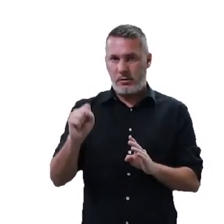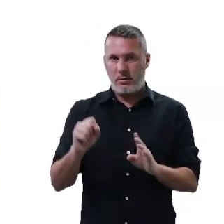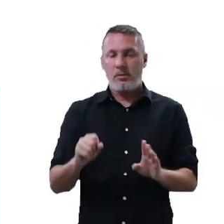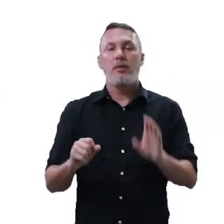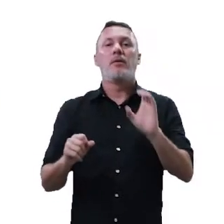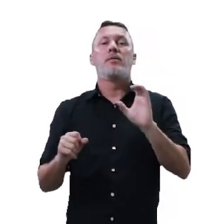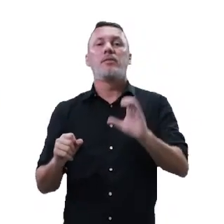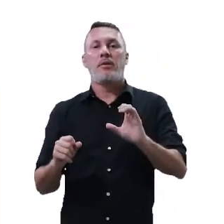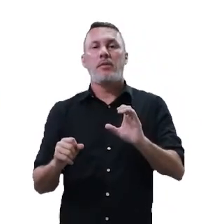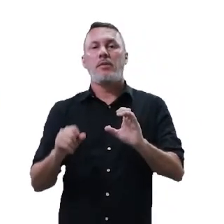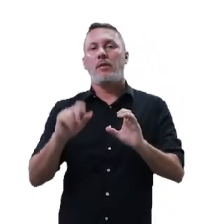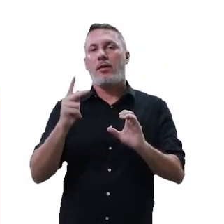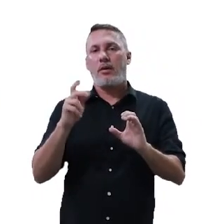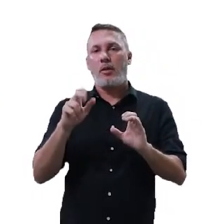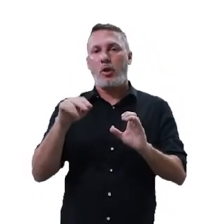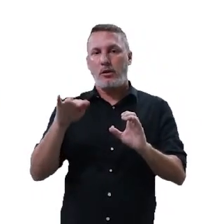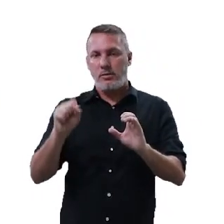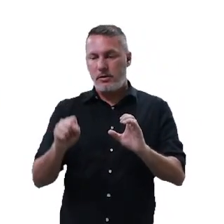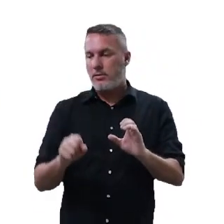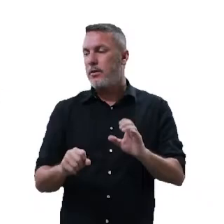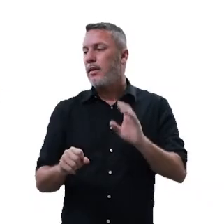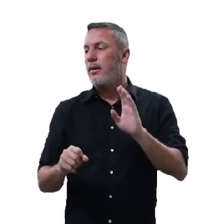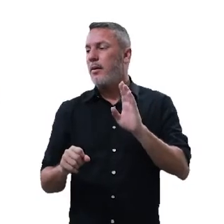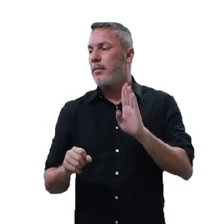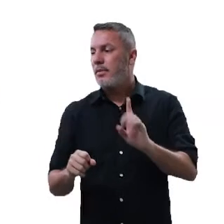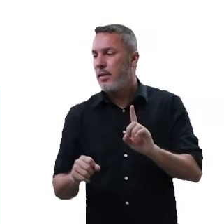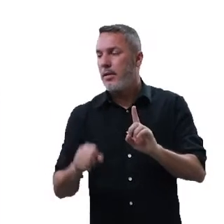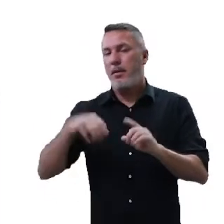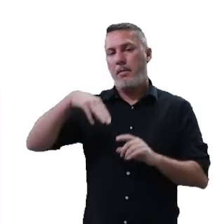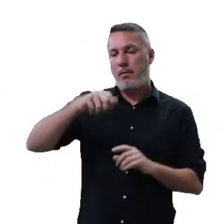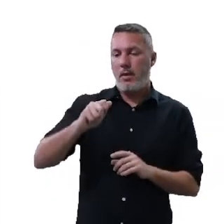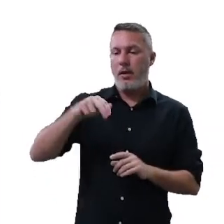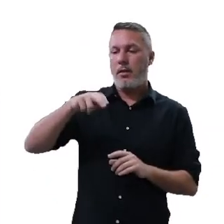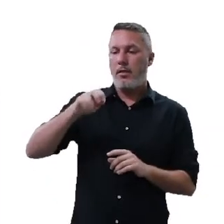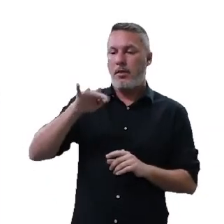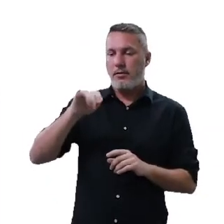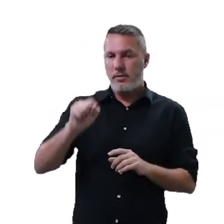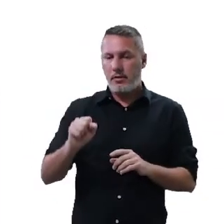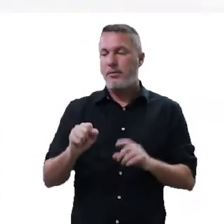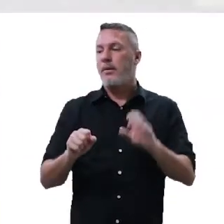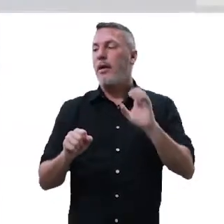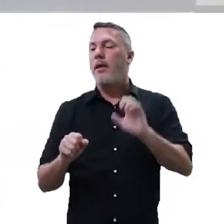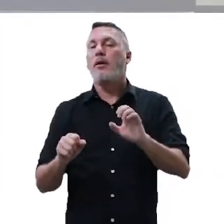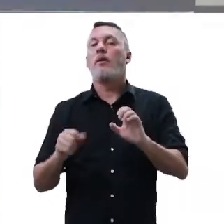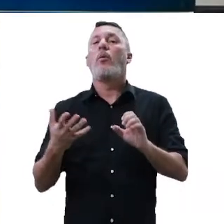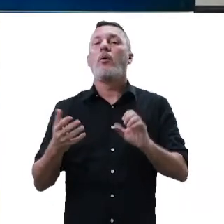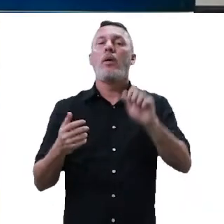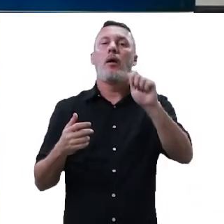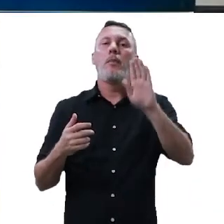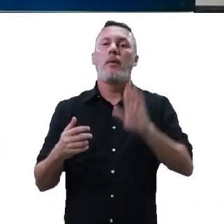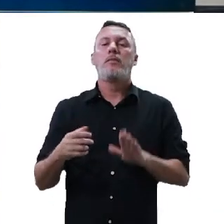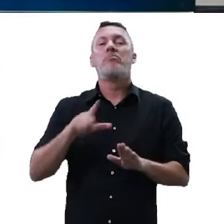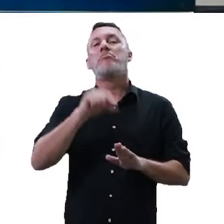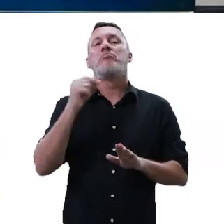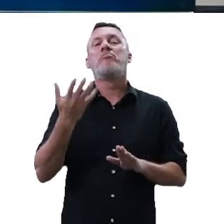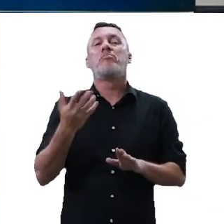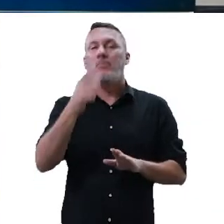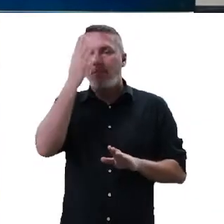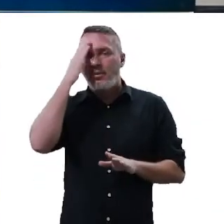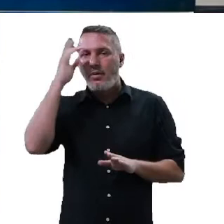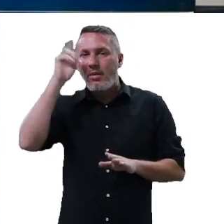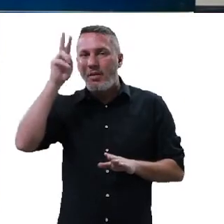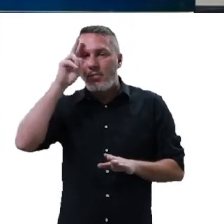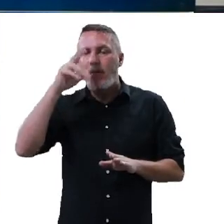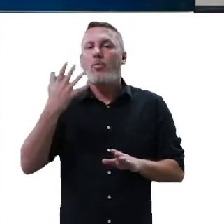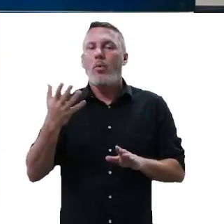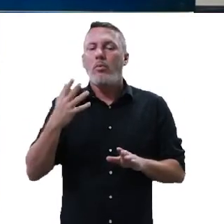sofistas, alternativa C, hedonistas, alternativa D, maniqueístas ou alternativa E, cínicos. Qual alternativa você marcaria